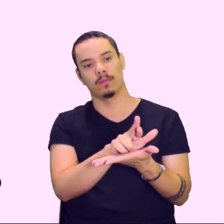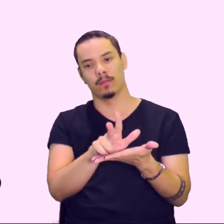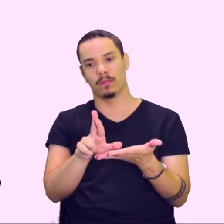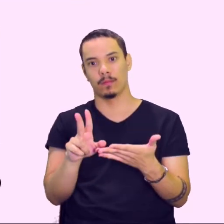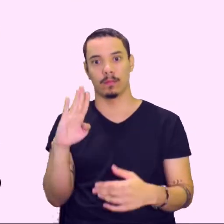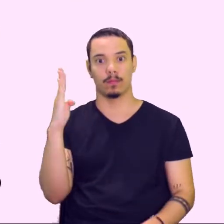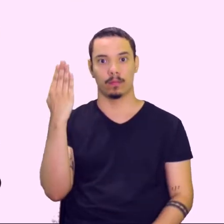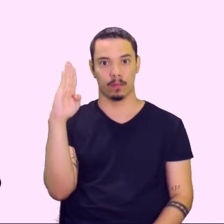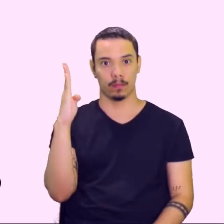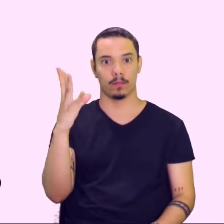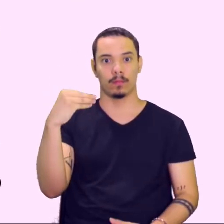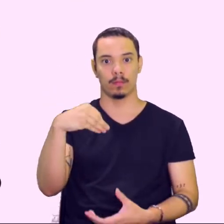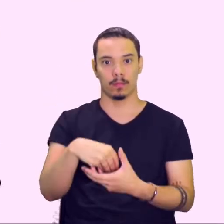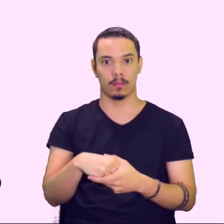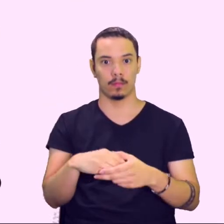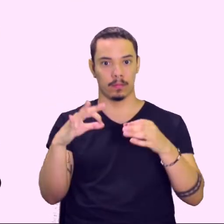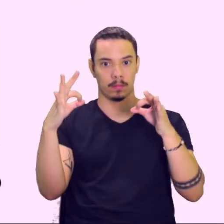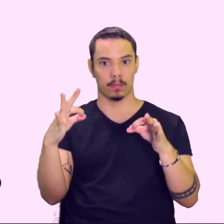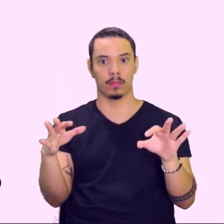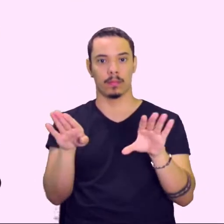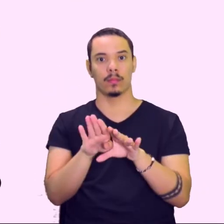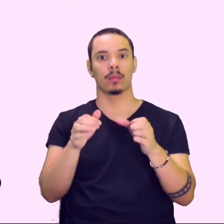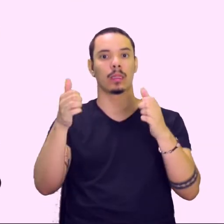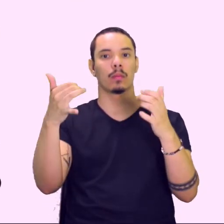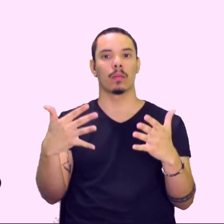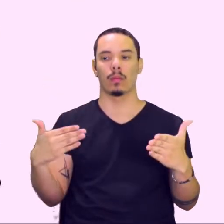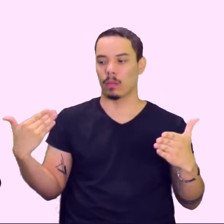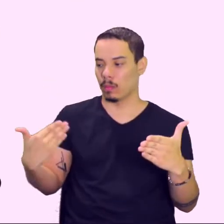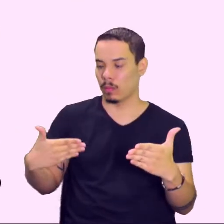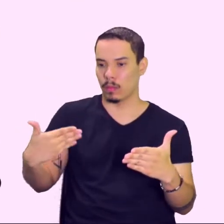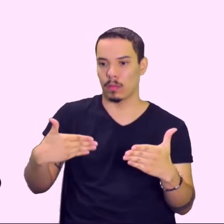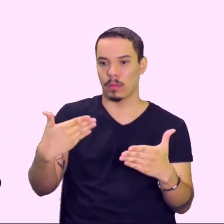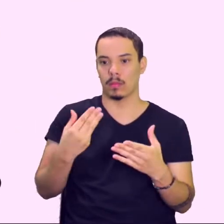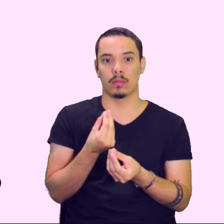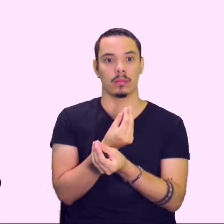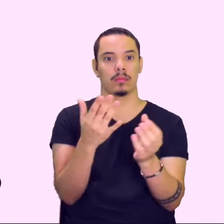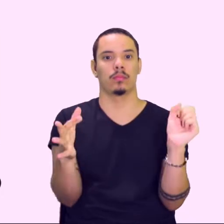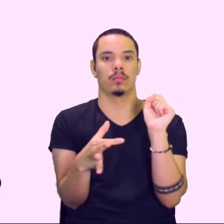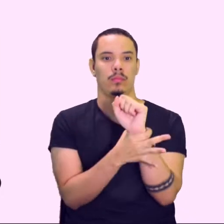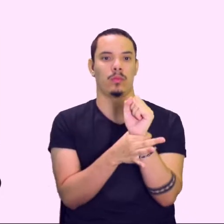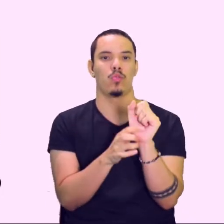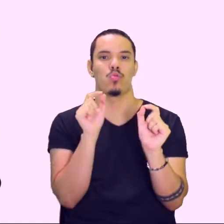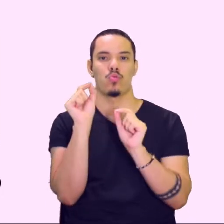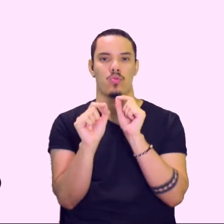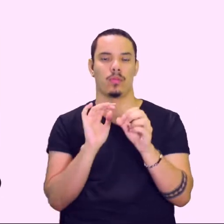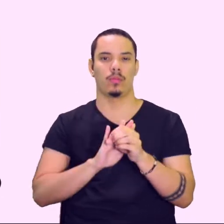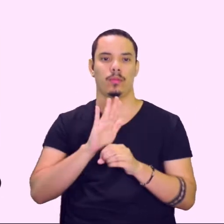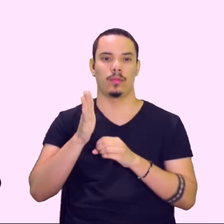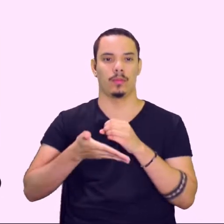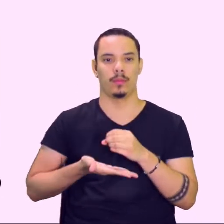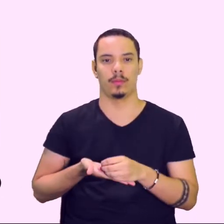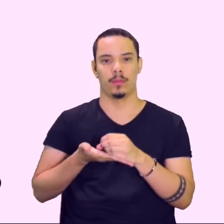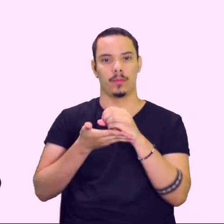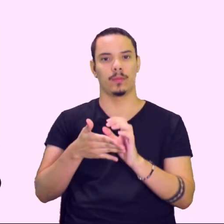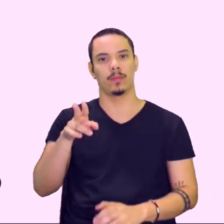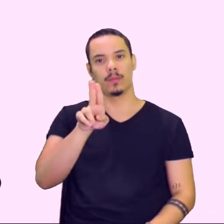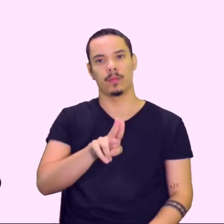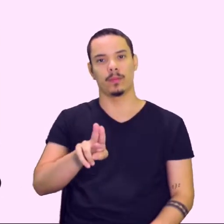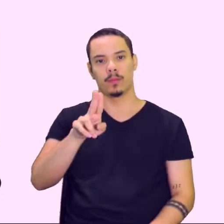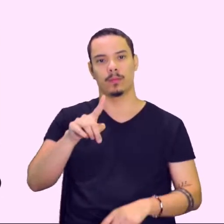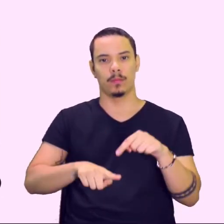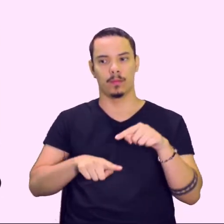biológica, disciplinar o processo de ocupação e assegurar a sustentabilidade do uso dos